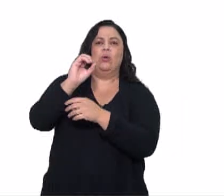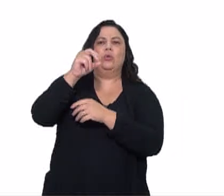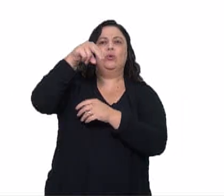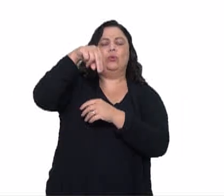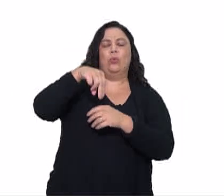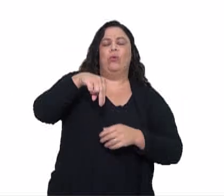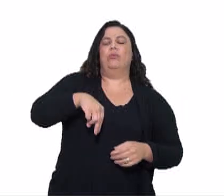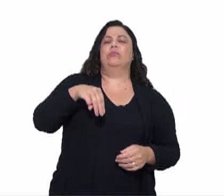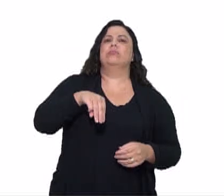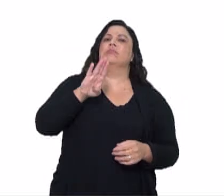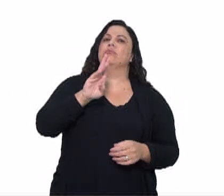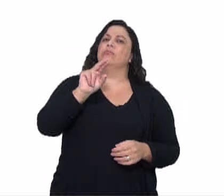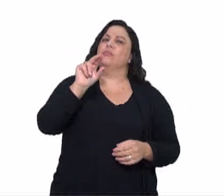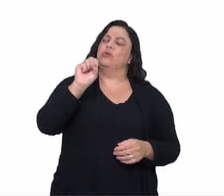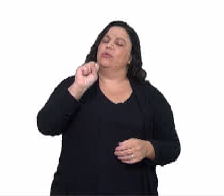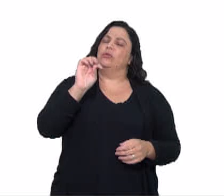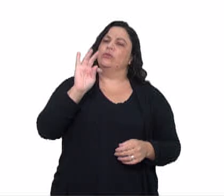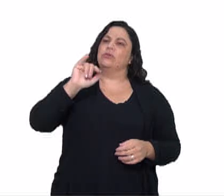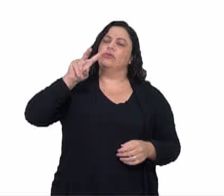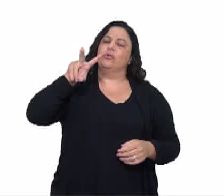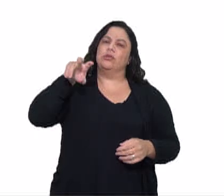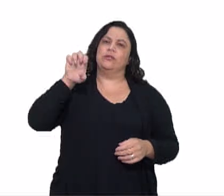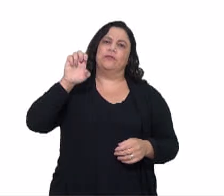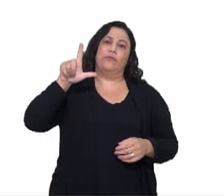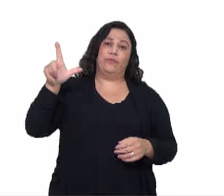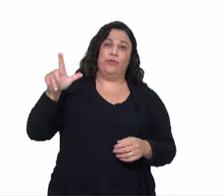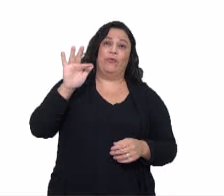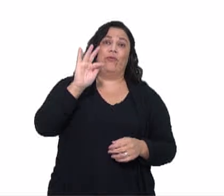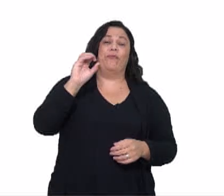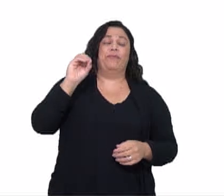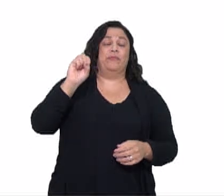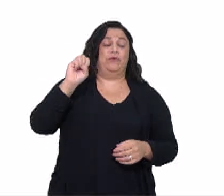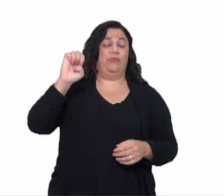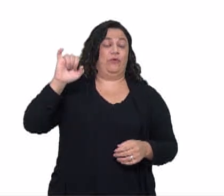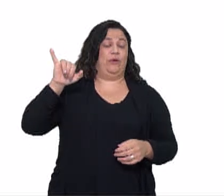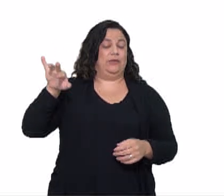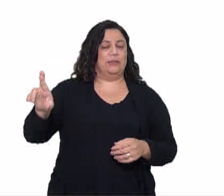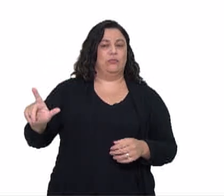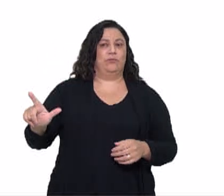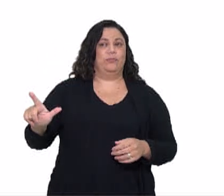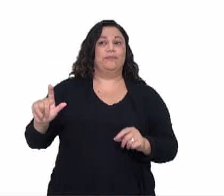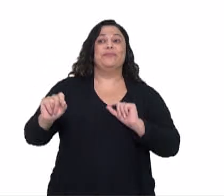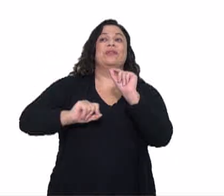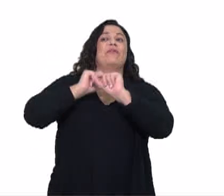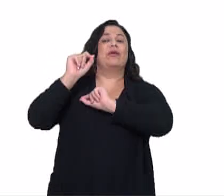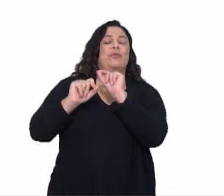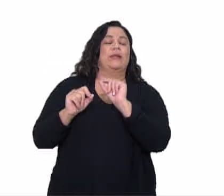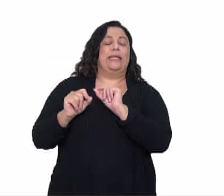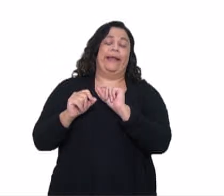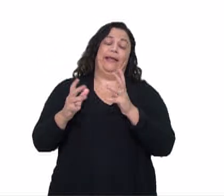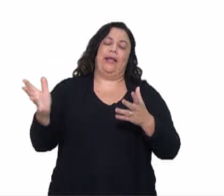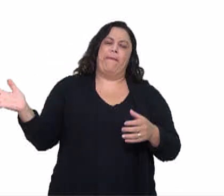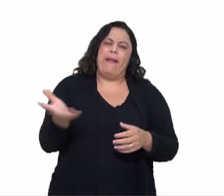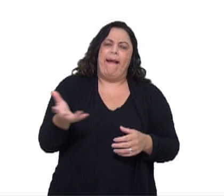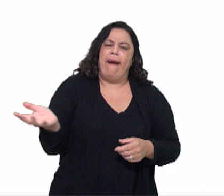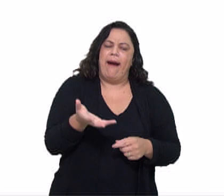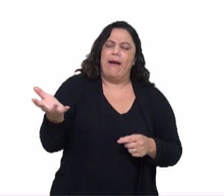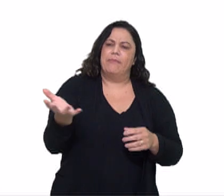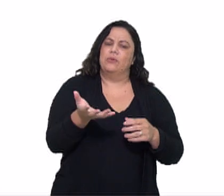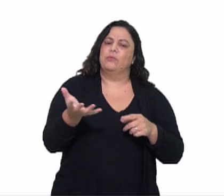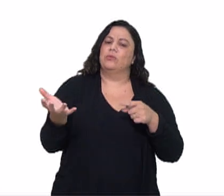climática provavelmente não irá deter o derretimento, mas pode diminuir a velocidade do problema.